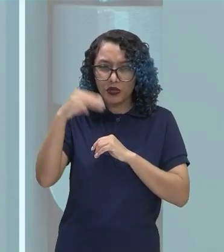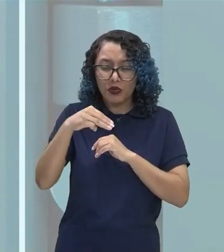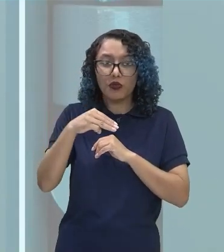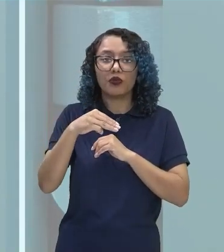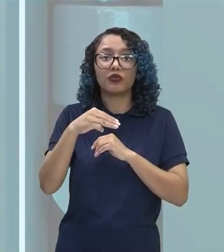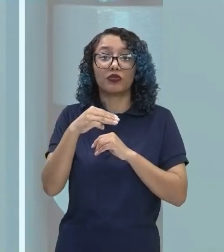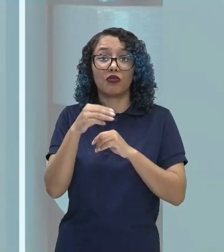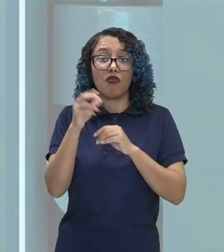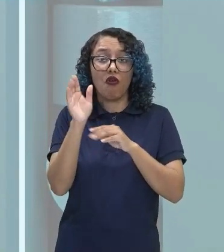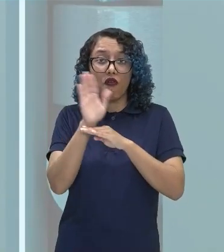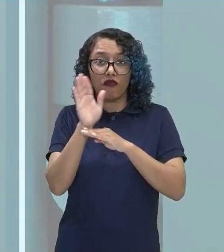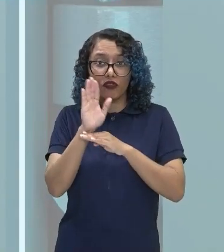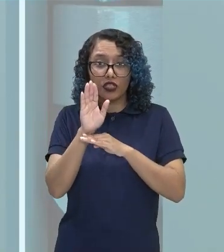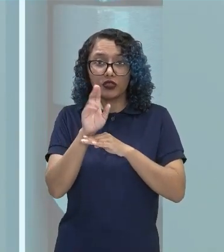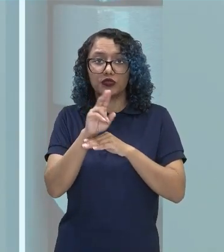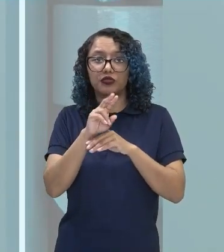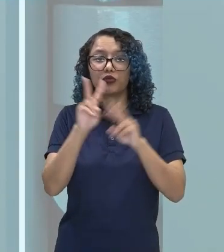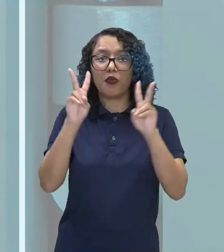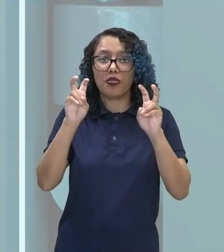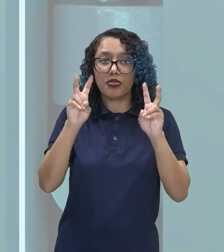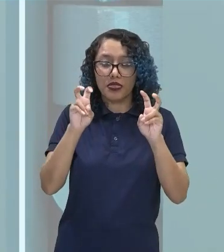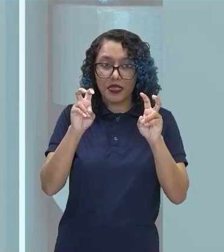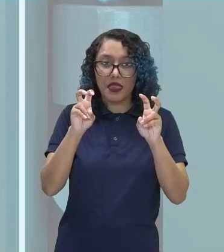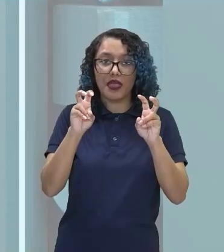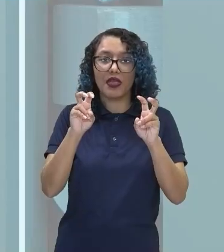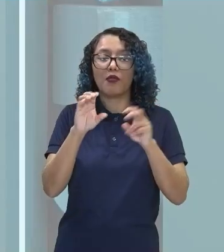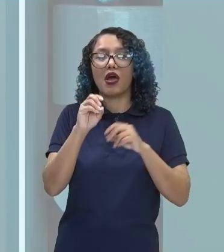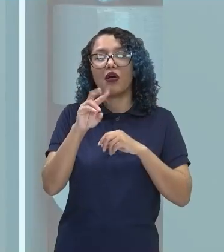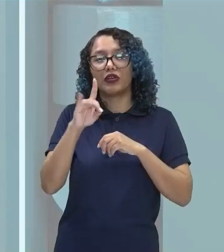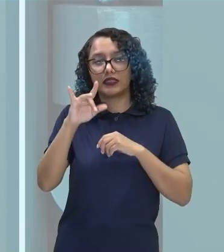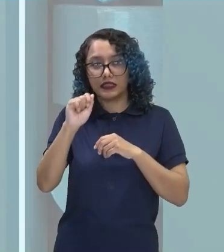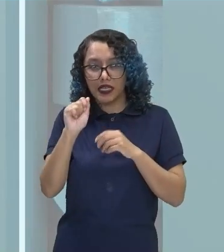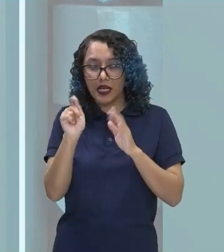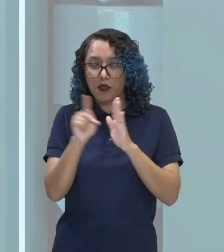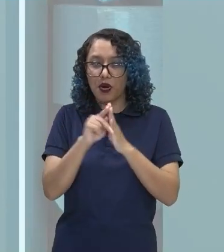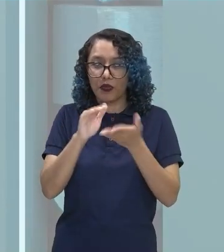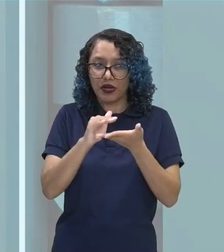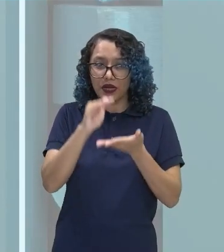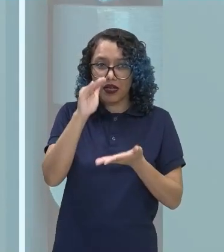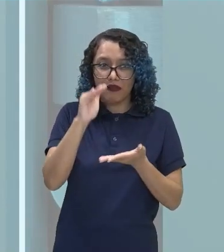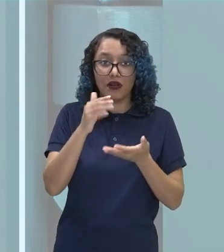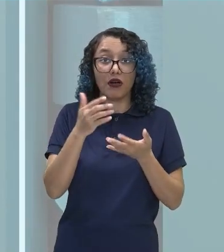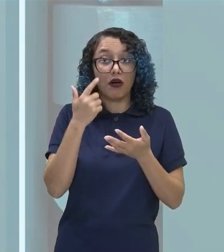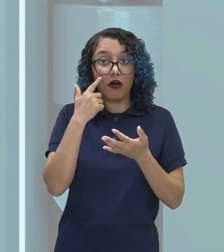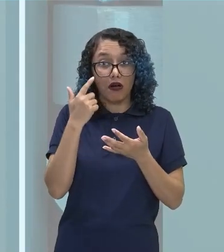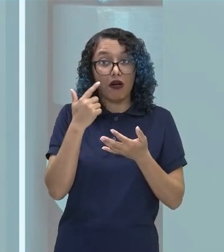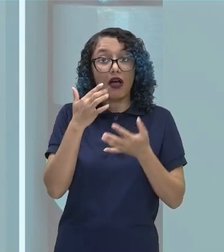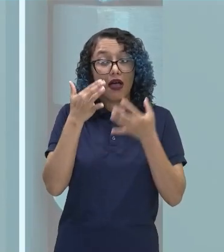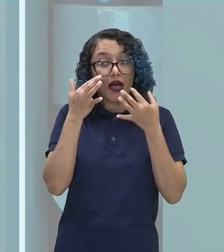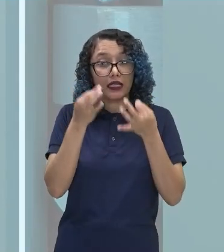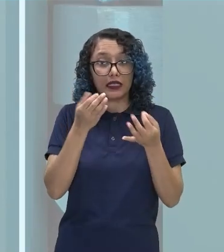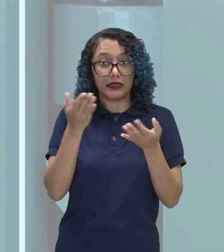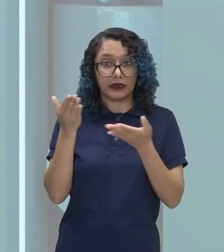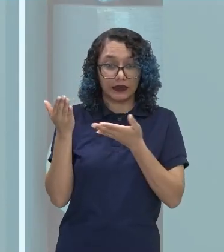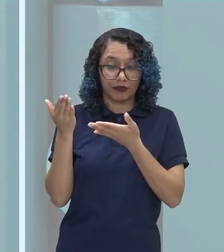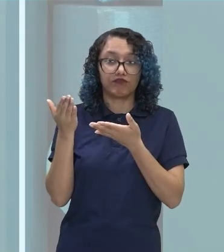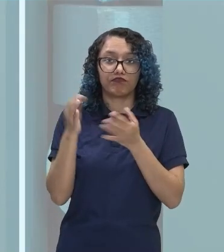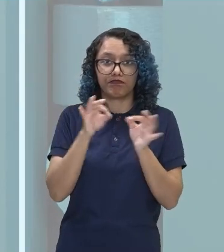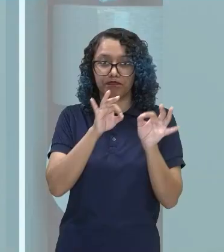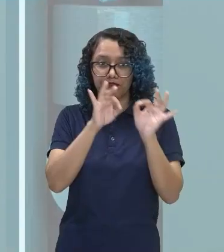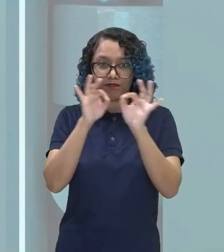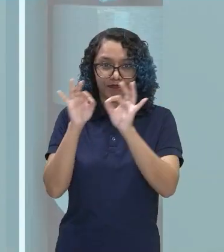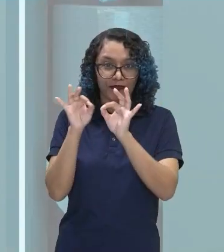vídeo chama-se A Odisseia de uma Garrafa. Então, fiquem atentos e assistam